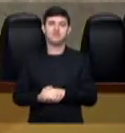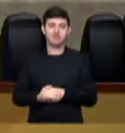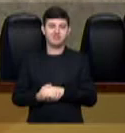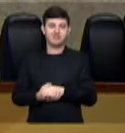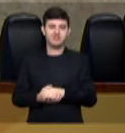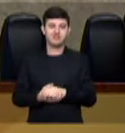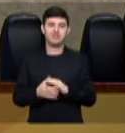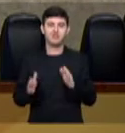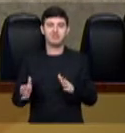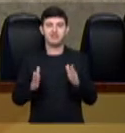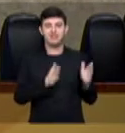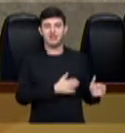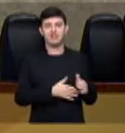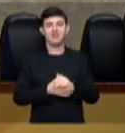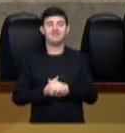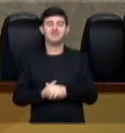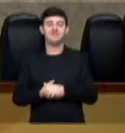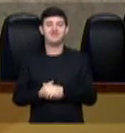Agora,